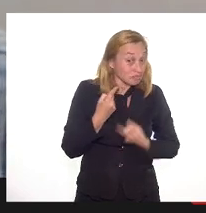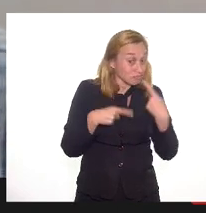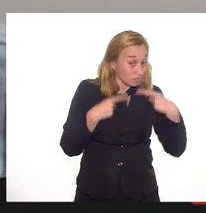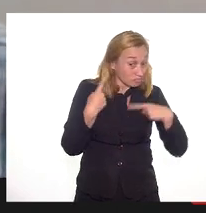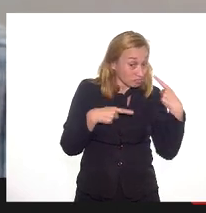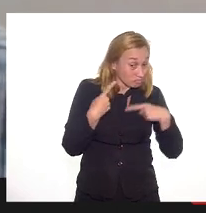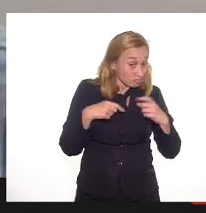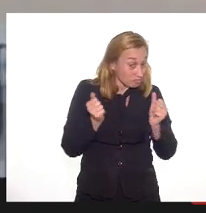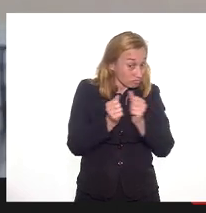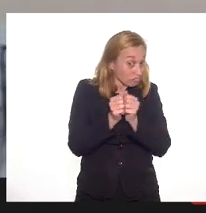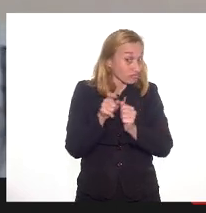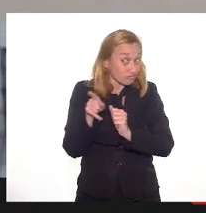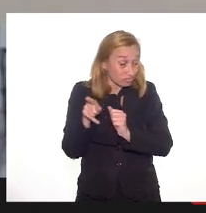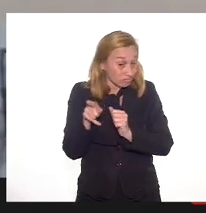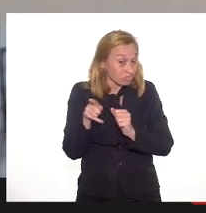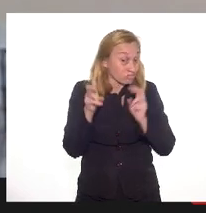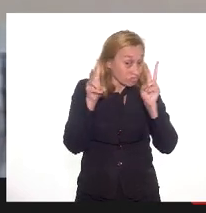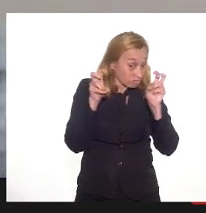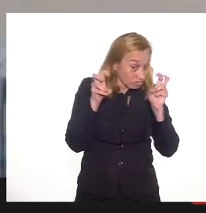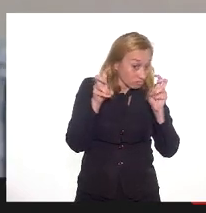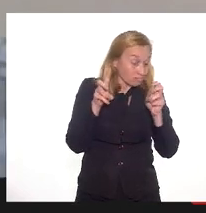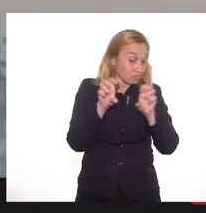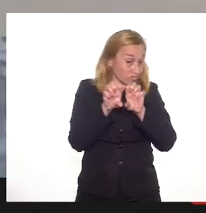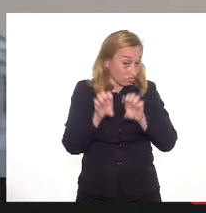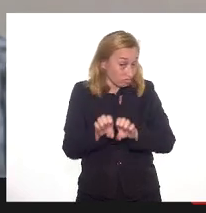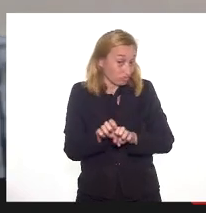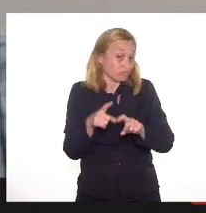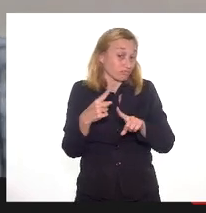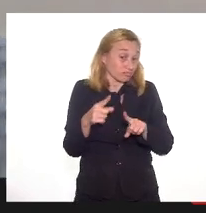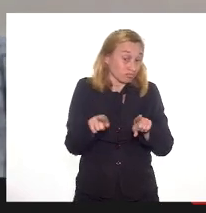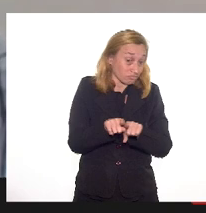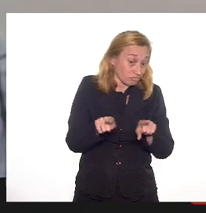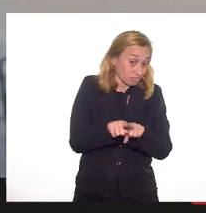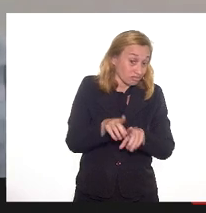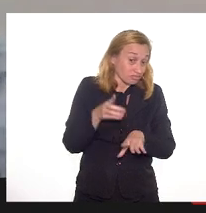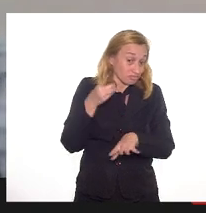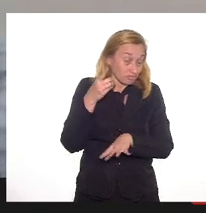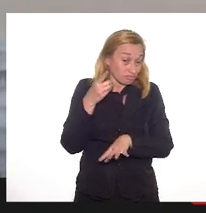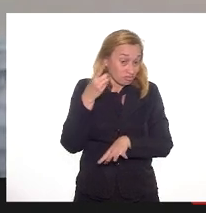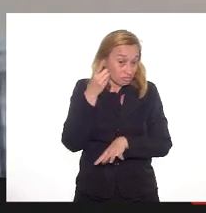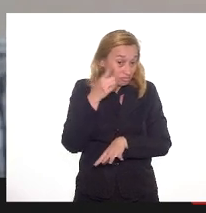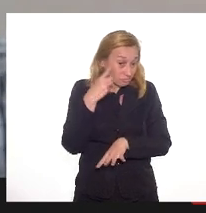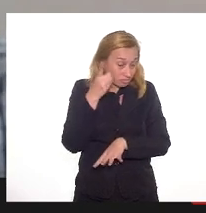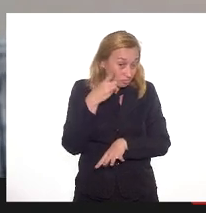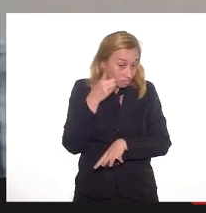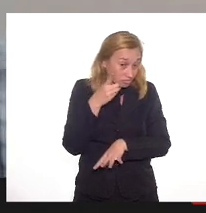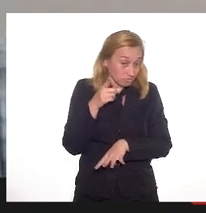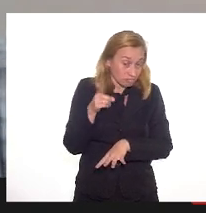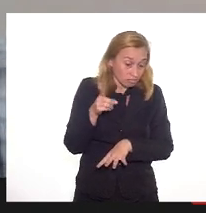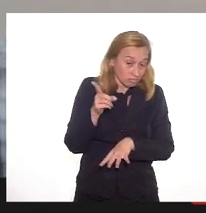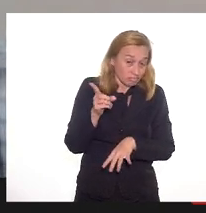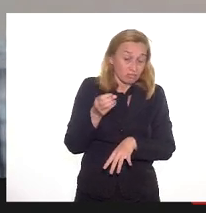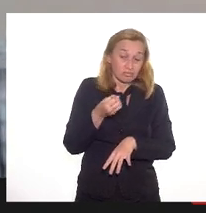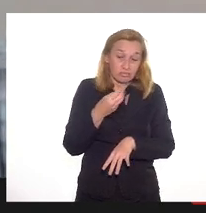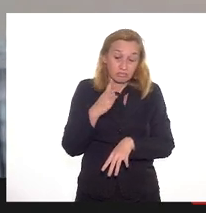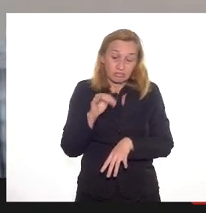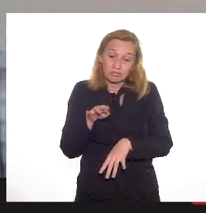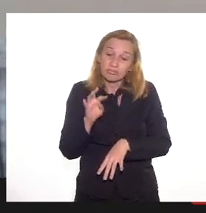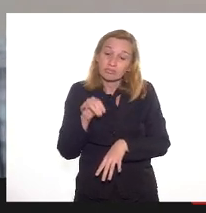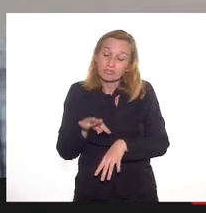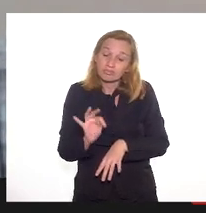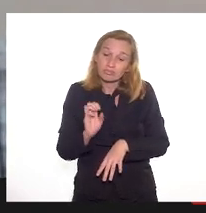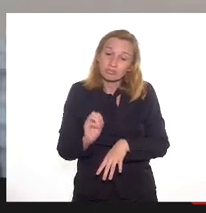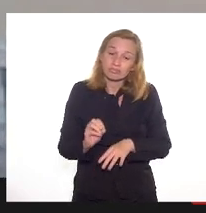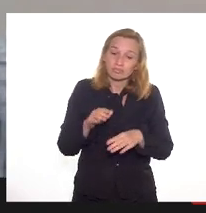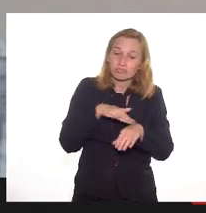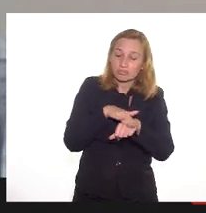discutindo junto, né, essa questão da infraestrutura. E talvez aí, deputado, dentro da linha do Bom Tempo também, né, e conversar com o governo do estado,